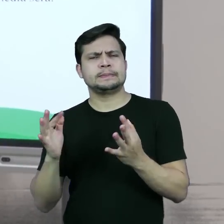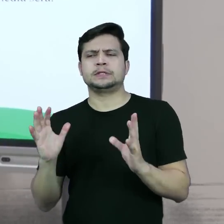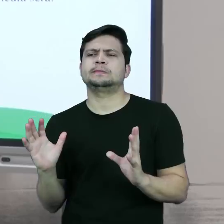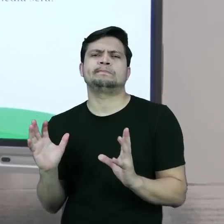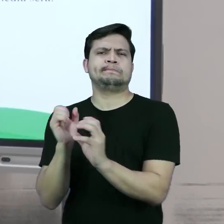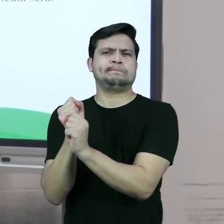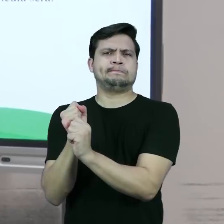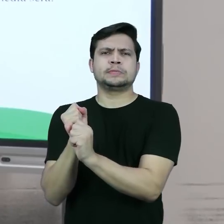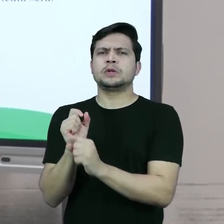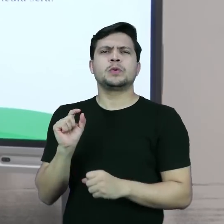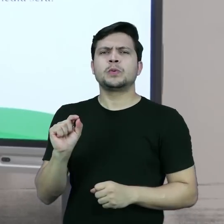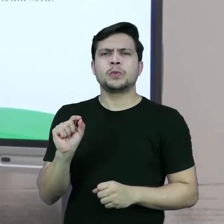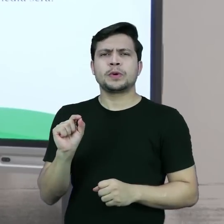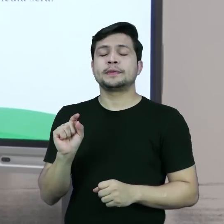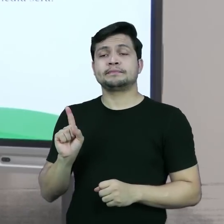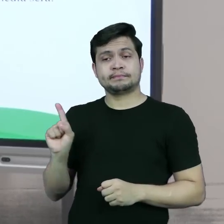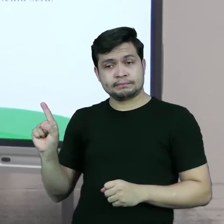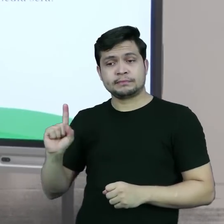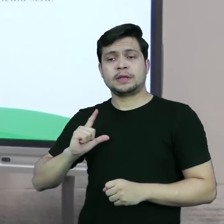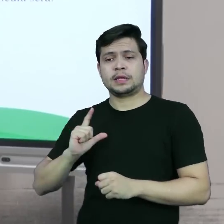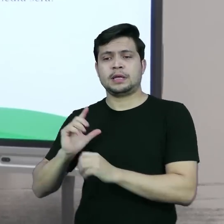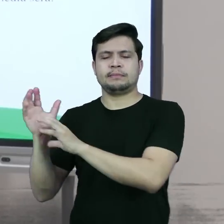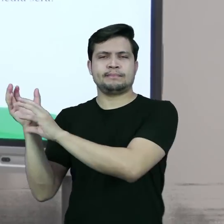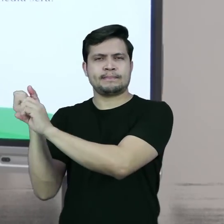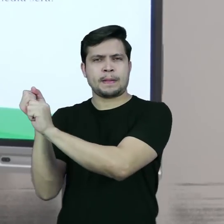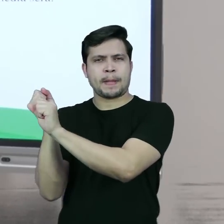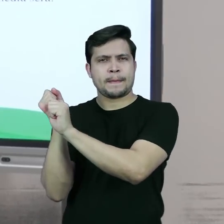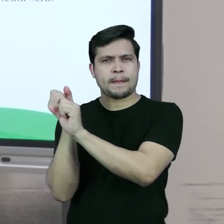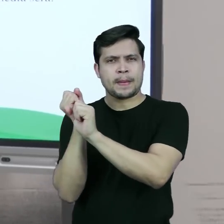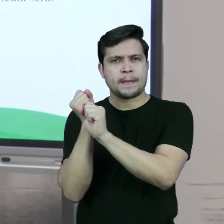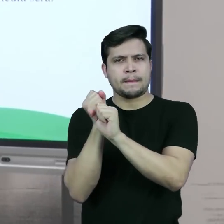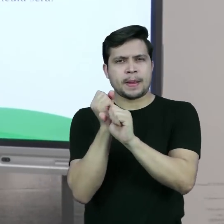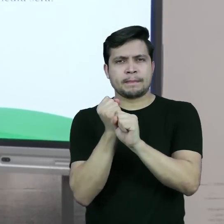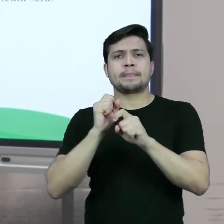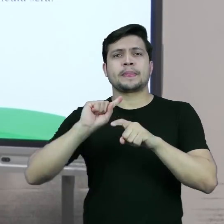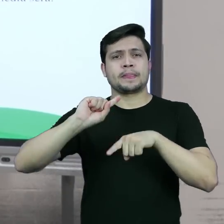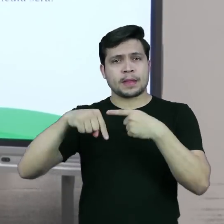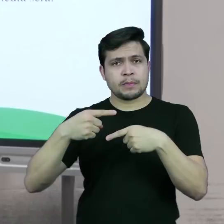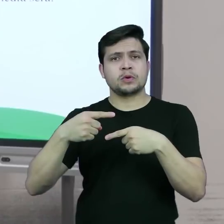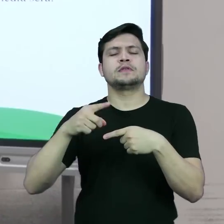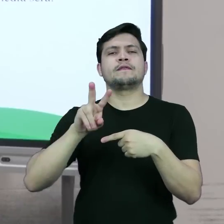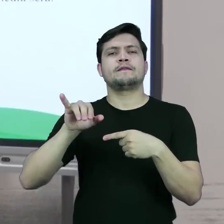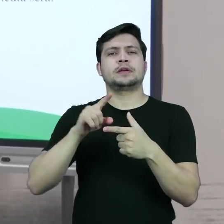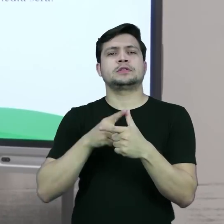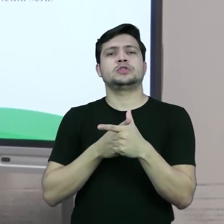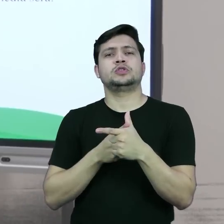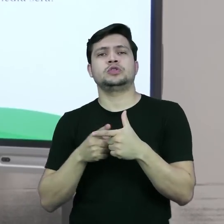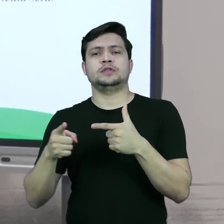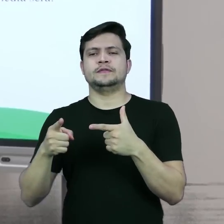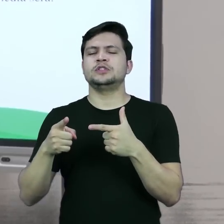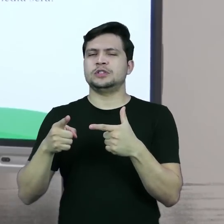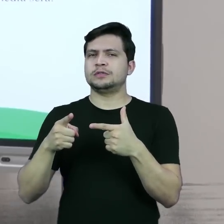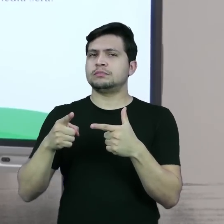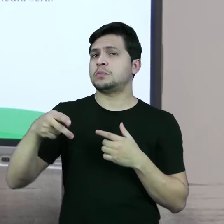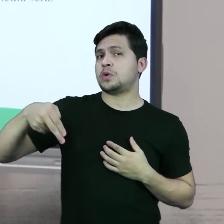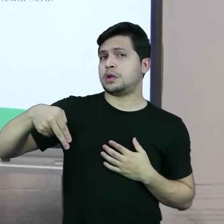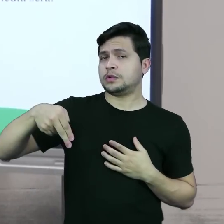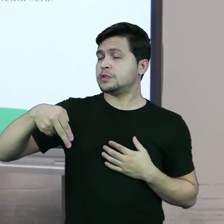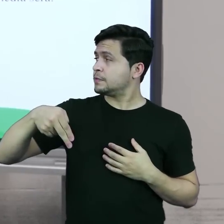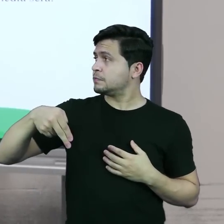média aritmética simples. O que é a média em si? Ela é um valor pelo qual, se eu substituir todos os meus